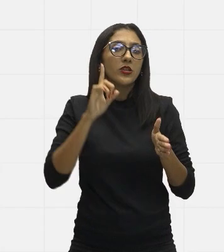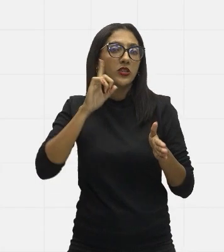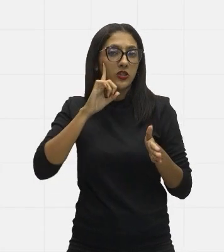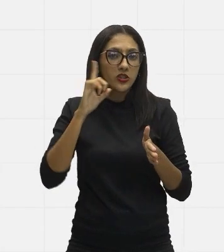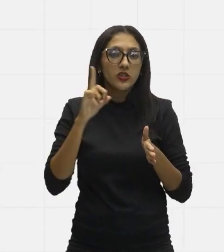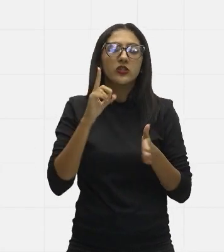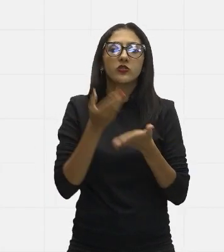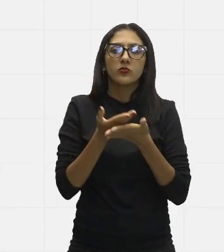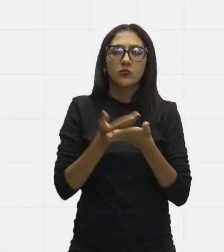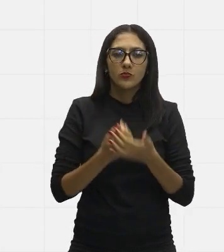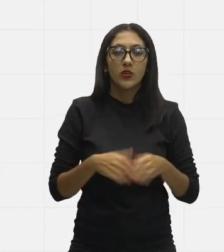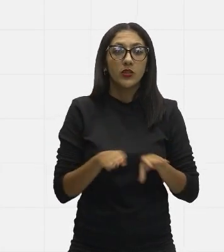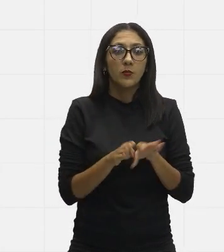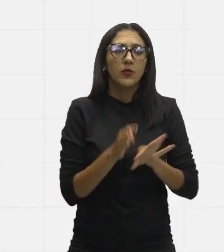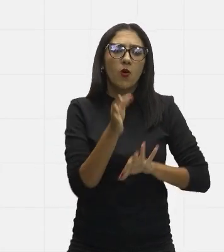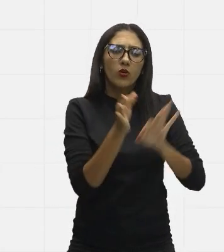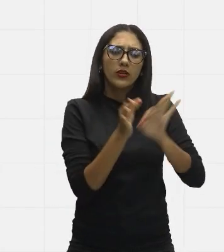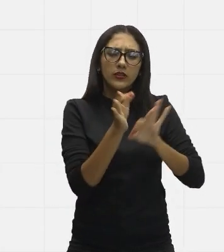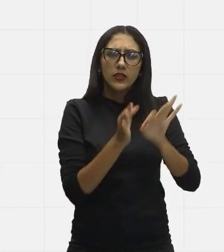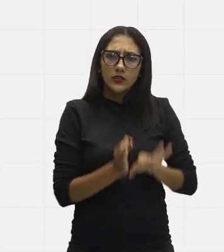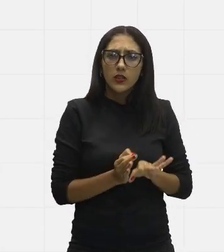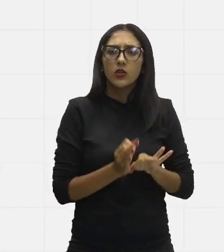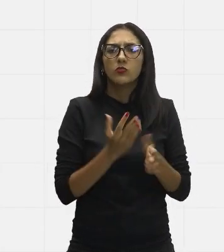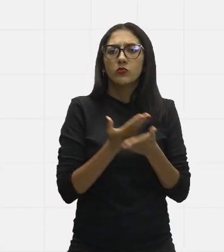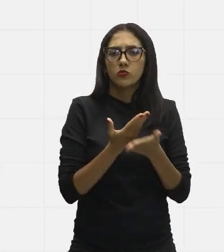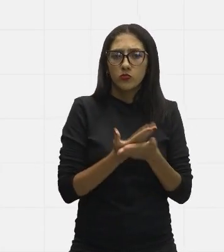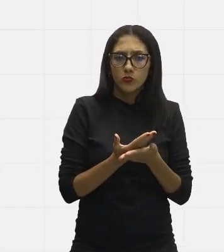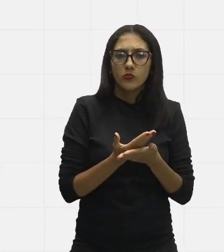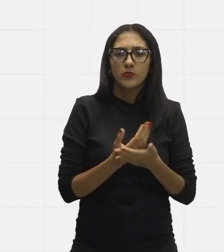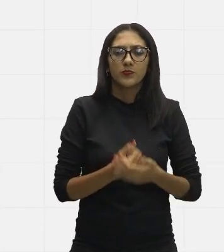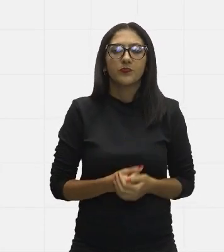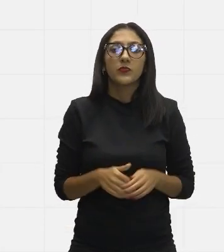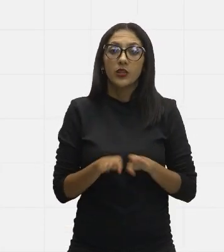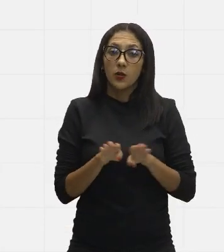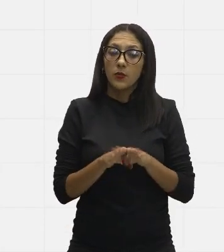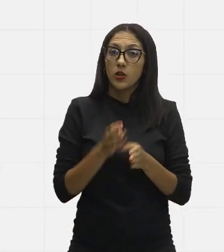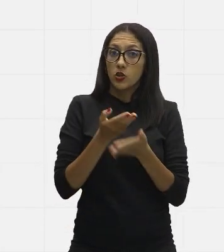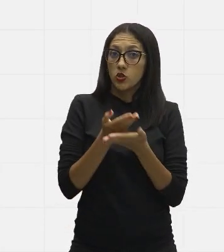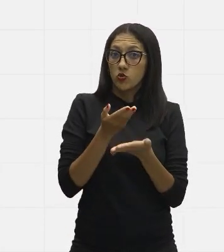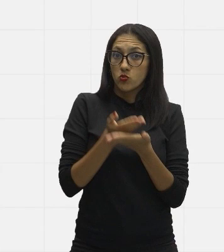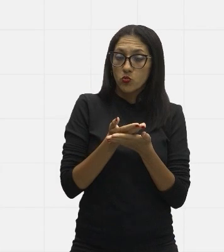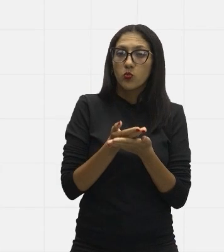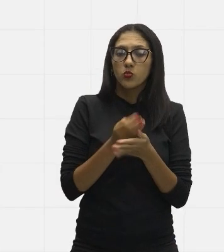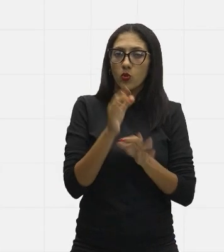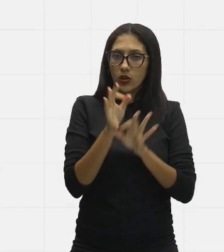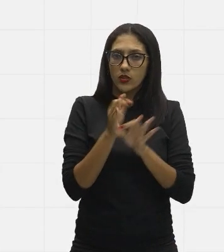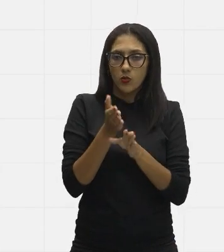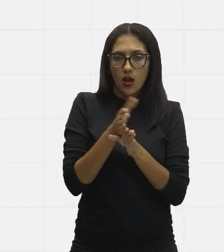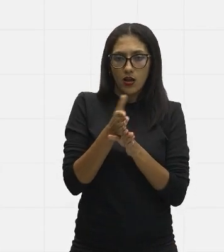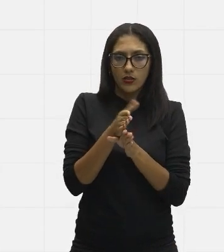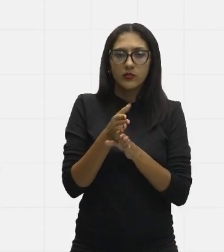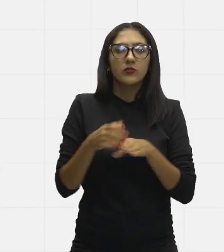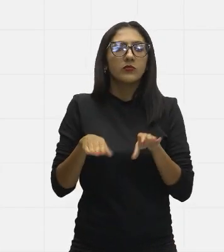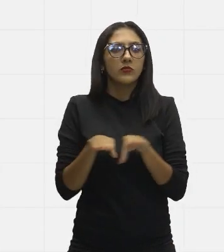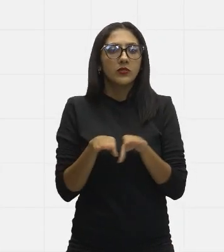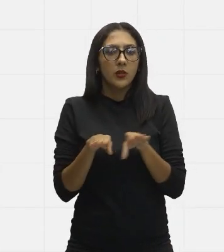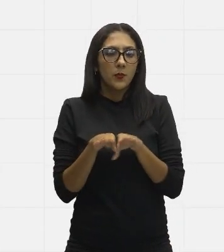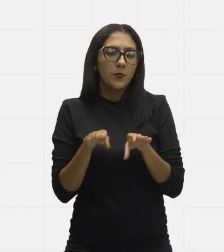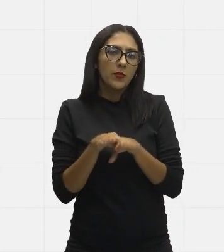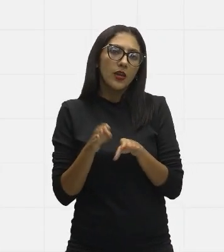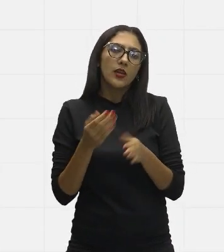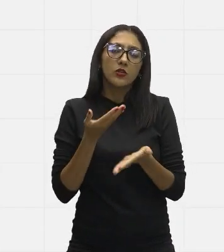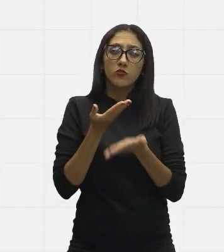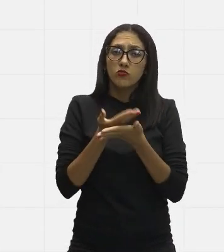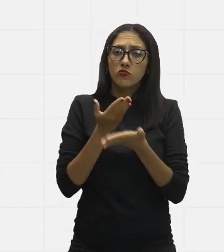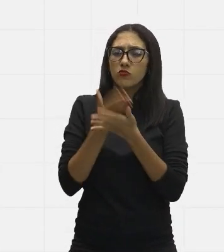temos o plano de aula, nós temos o plano de aula assíncrona e nós temos o plano de aula de revisão.